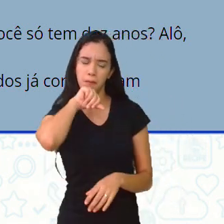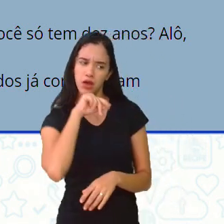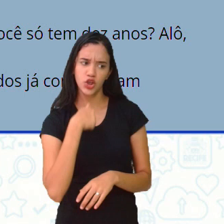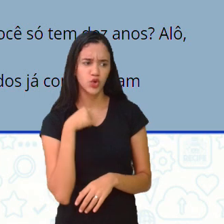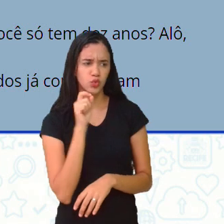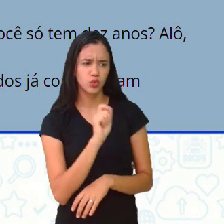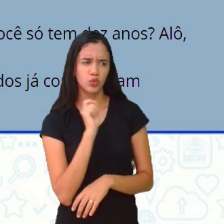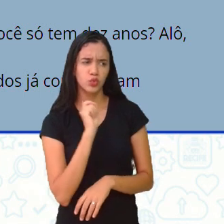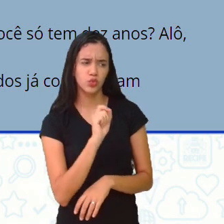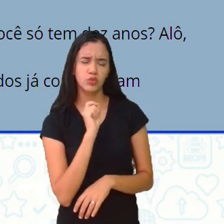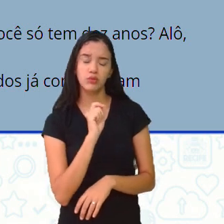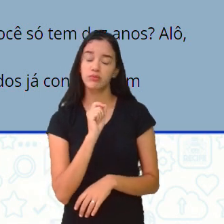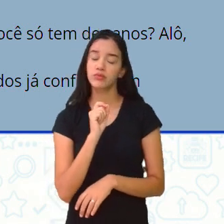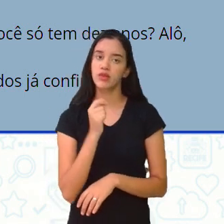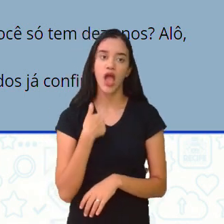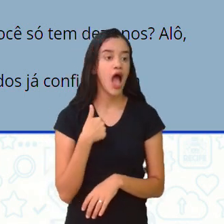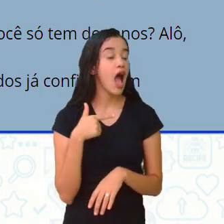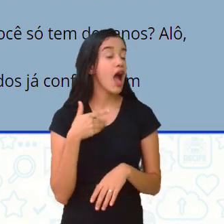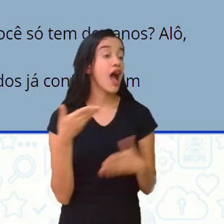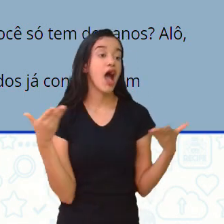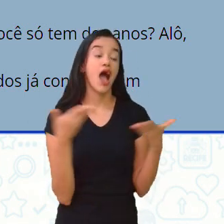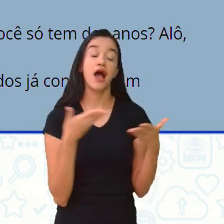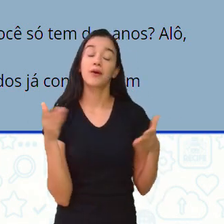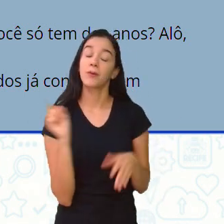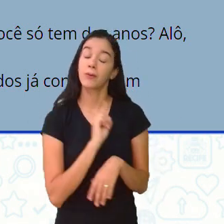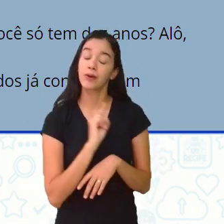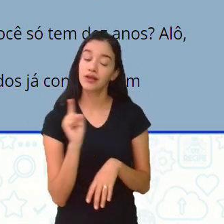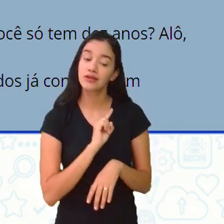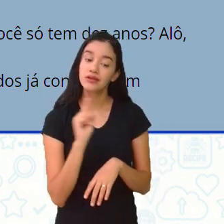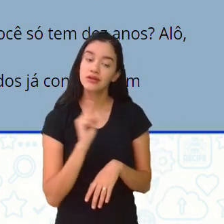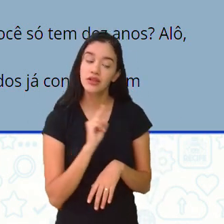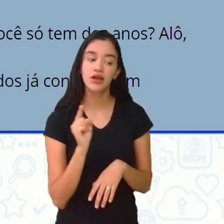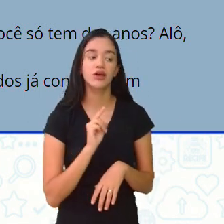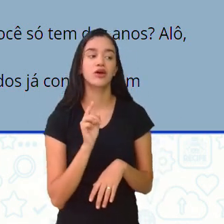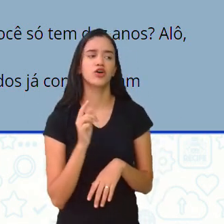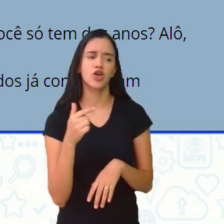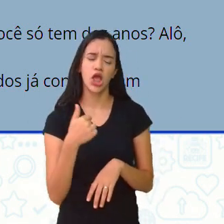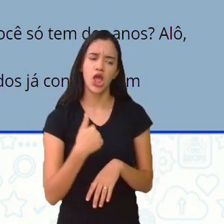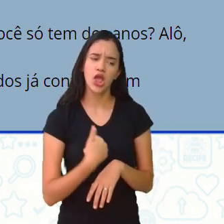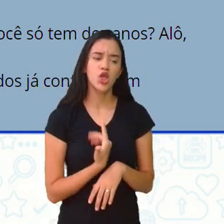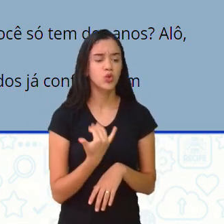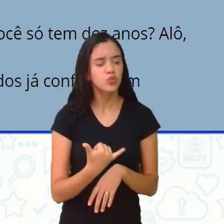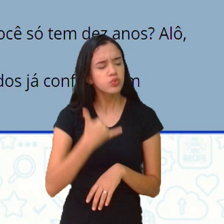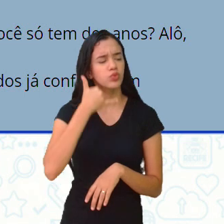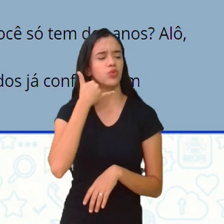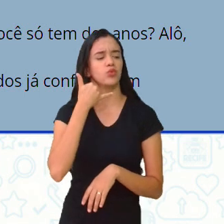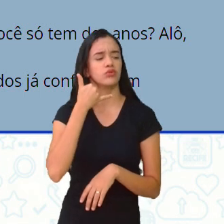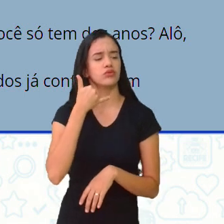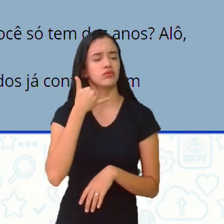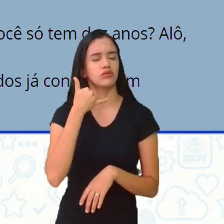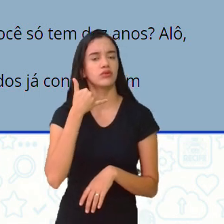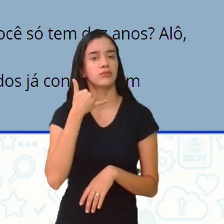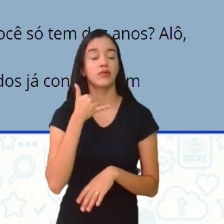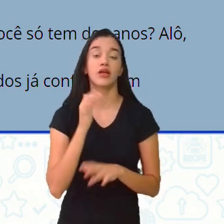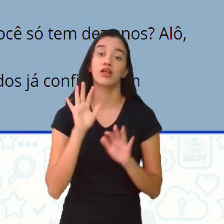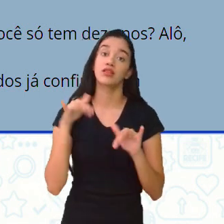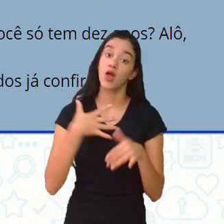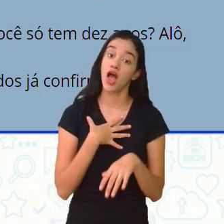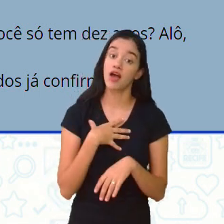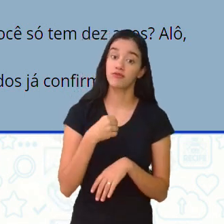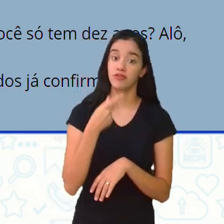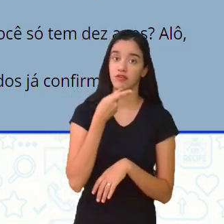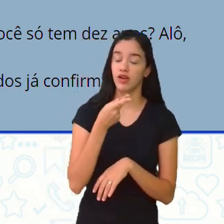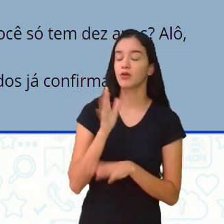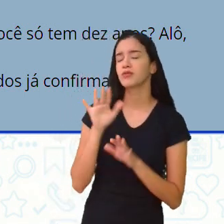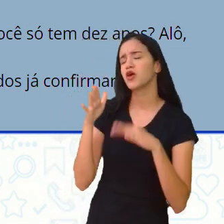Que foi? Agora não, Anabela. Não está vendo que eu estou no telefone? A filha fala: